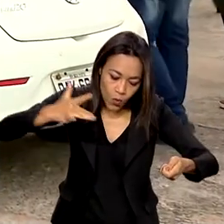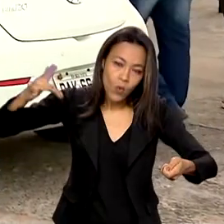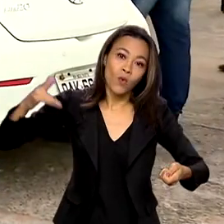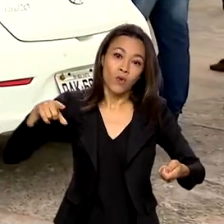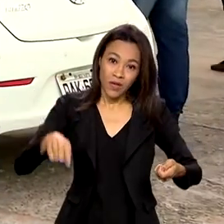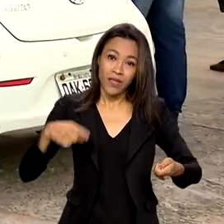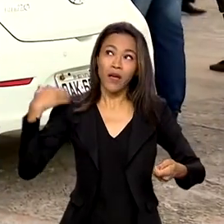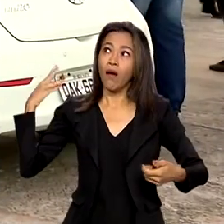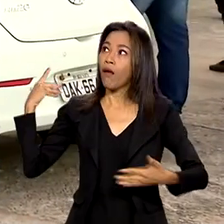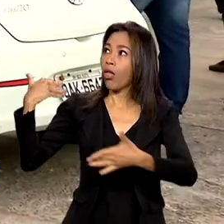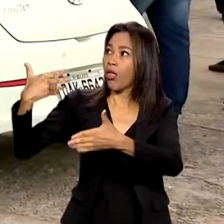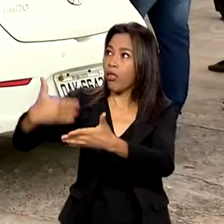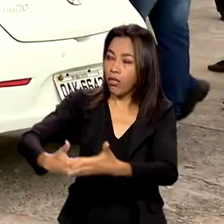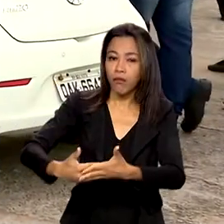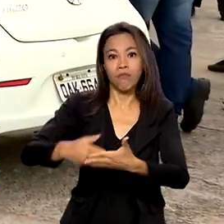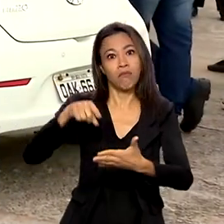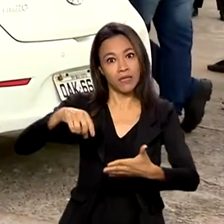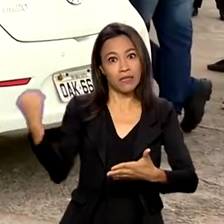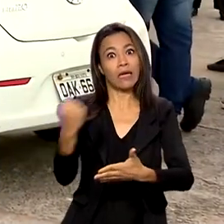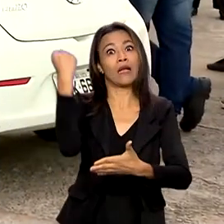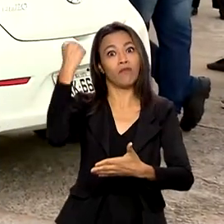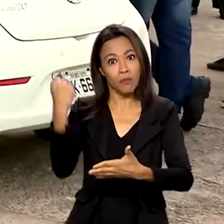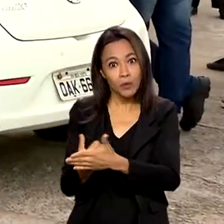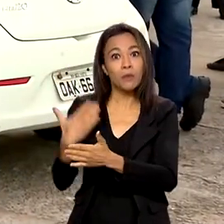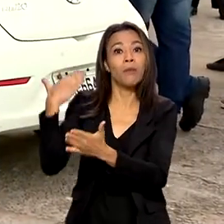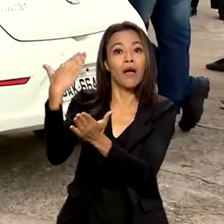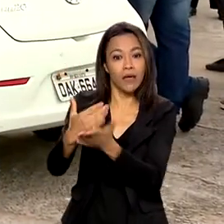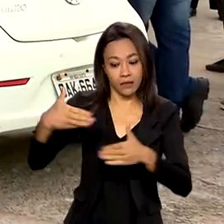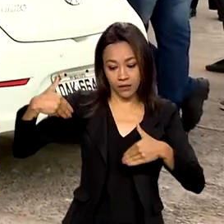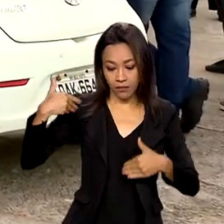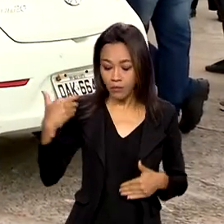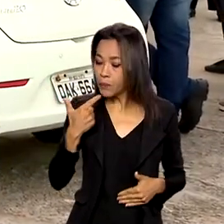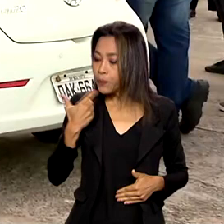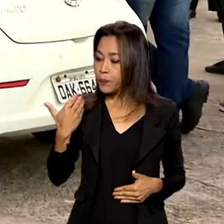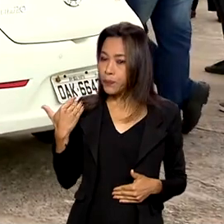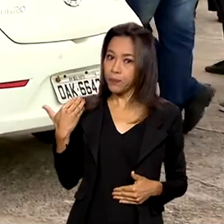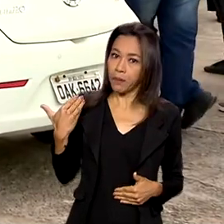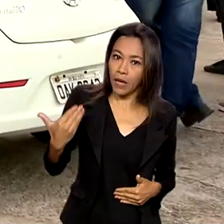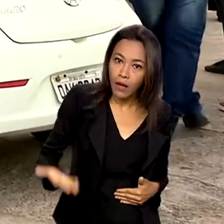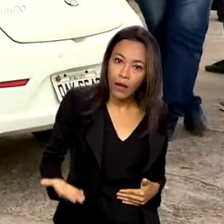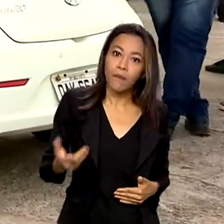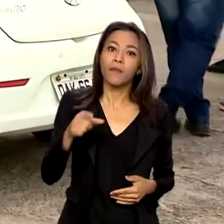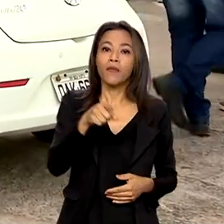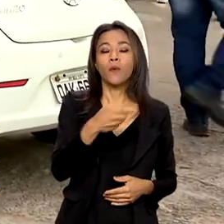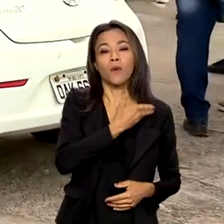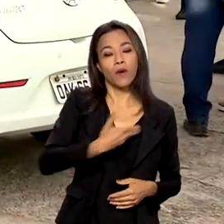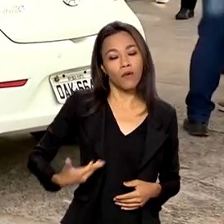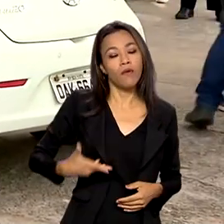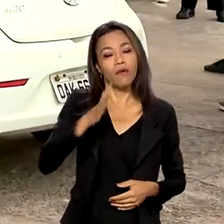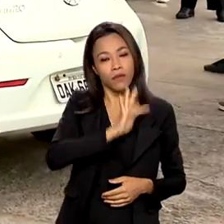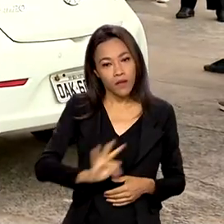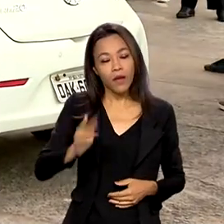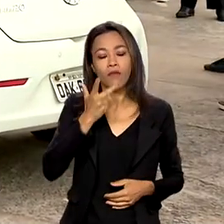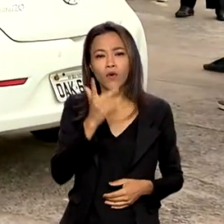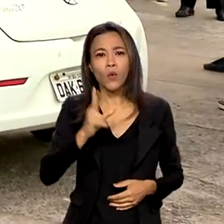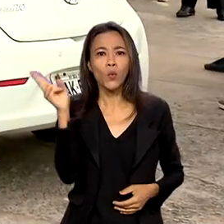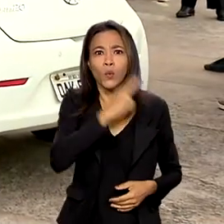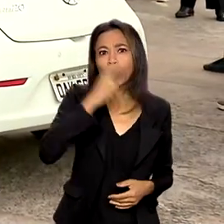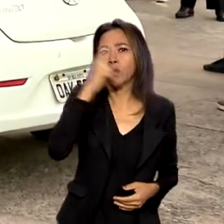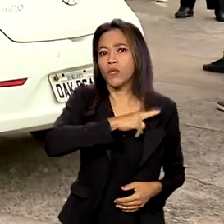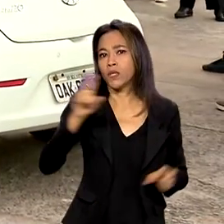mas que se agravou nos últimos anos. Em janeiro, o governo federal decretou estado de emergência em saúde pública